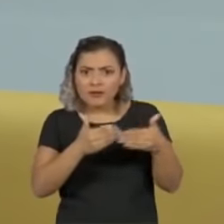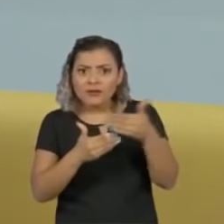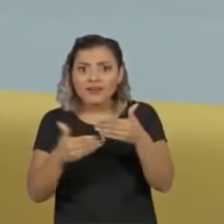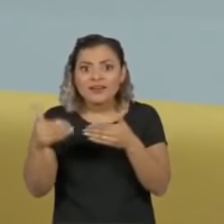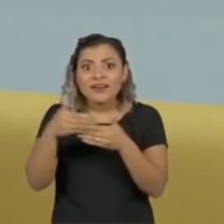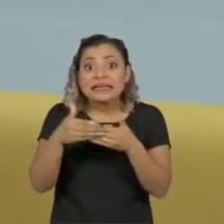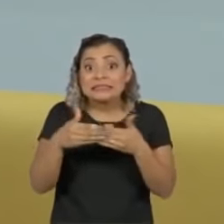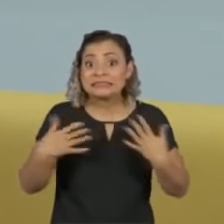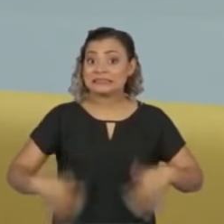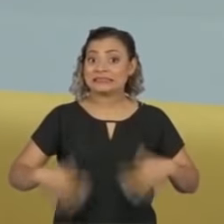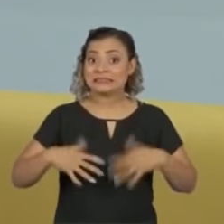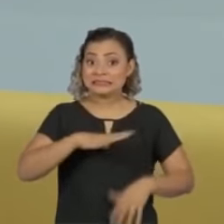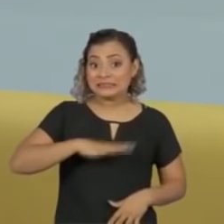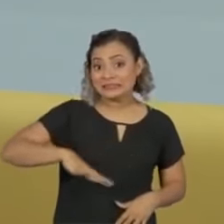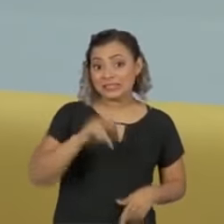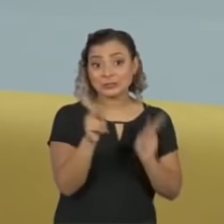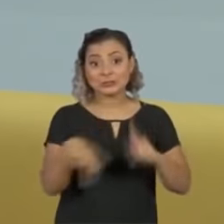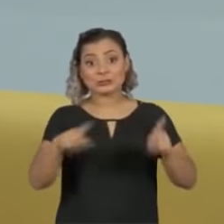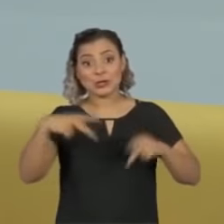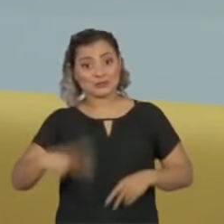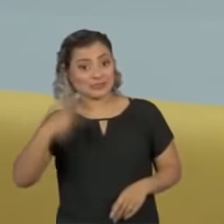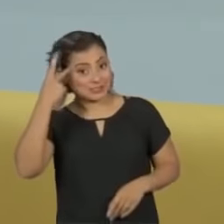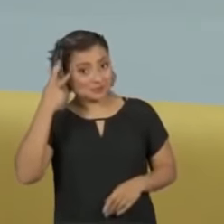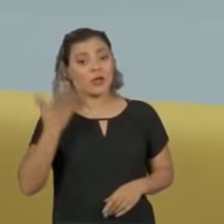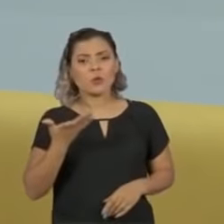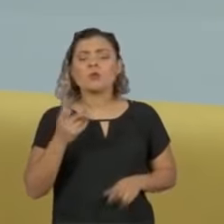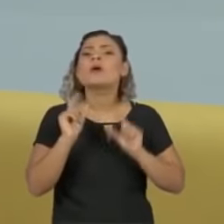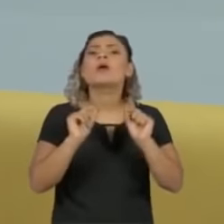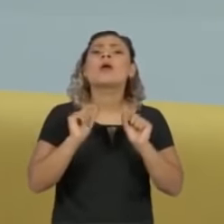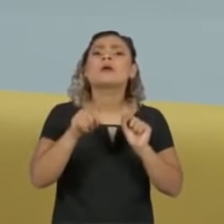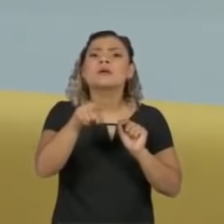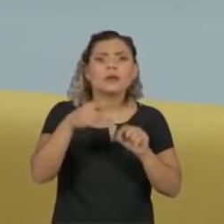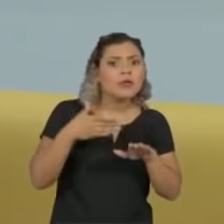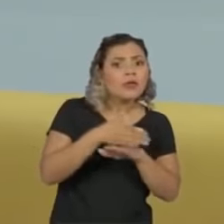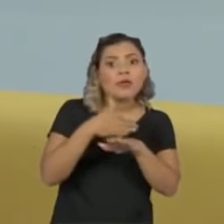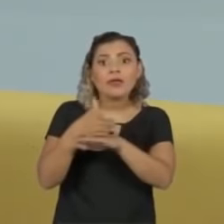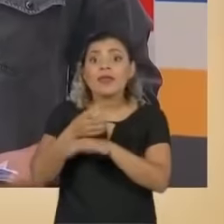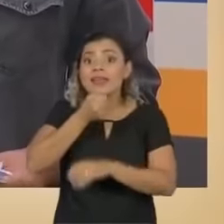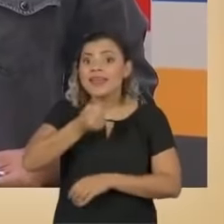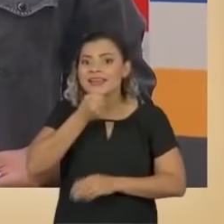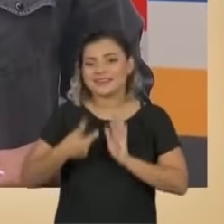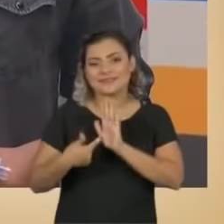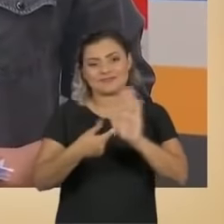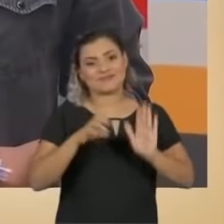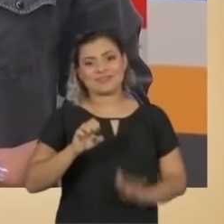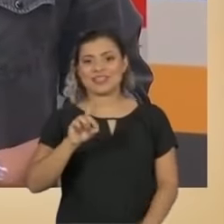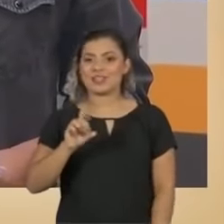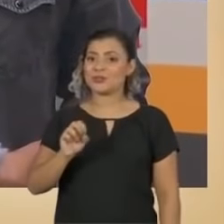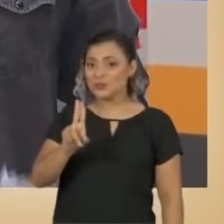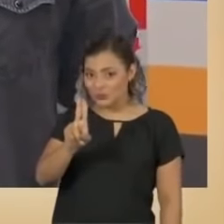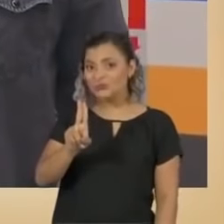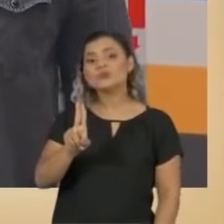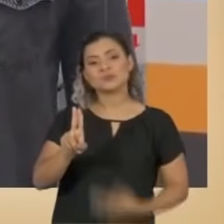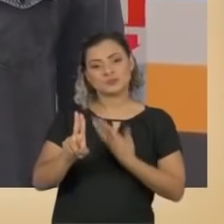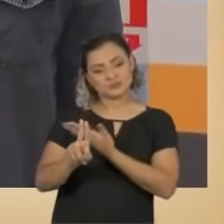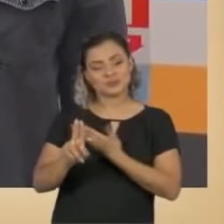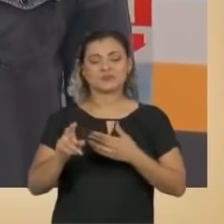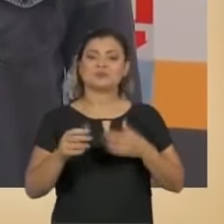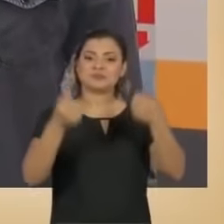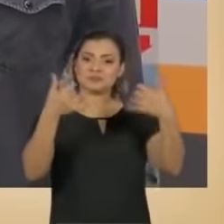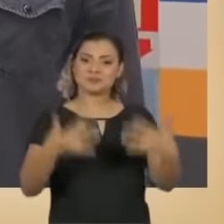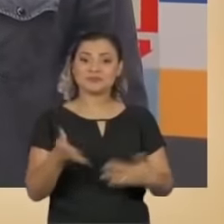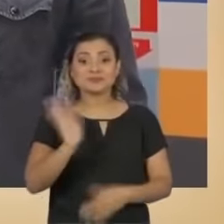Lego City, num shopping aqui de São Paulo. E quem está lá e vai trazer essas informações para a gente é o repórter Eduardo